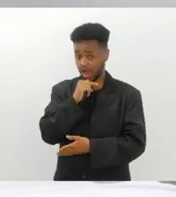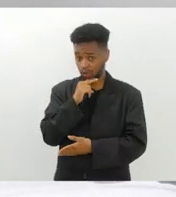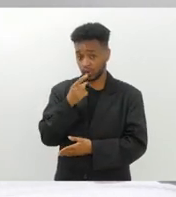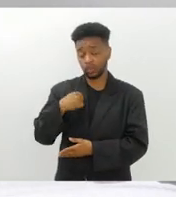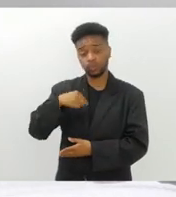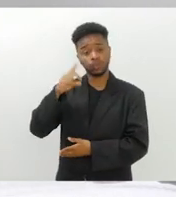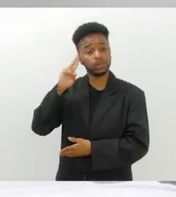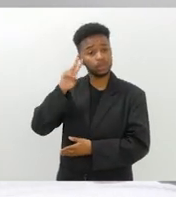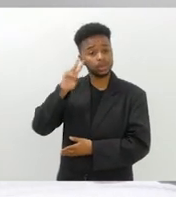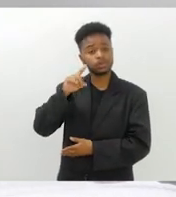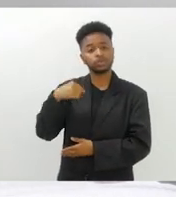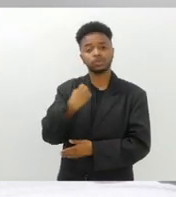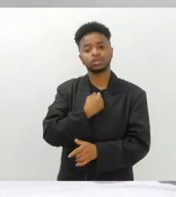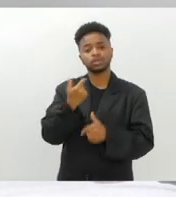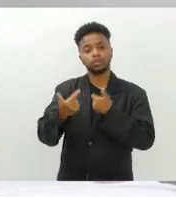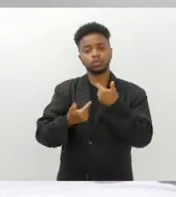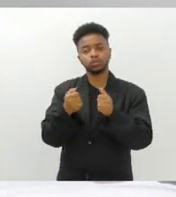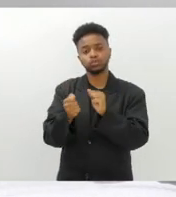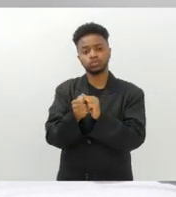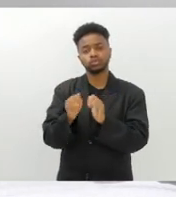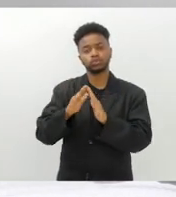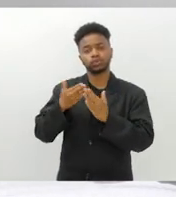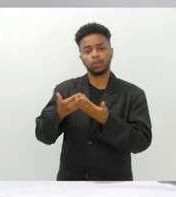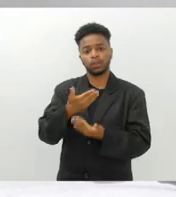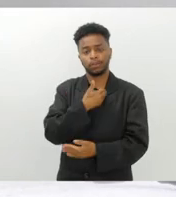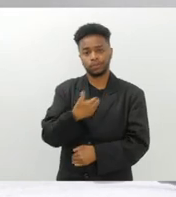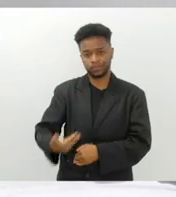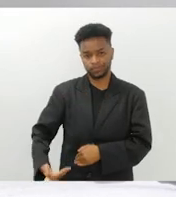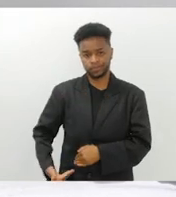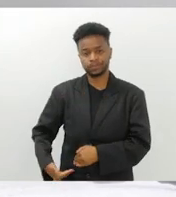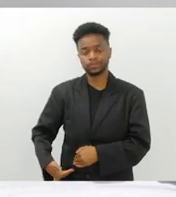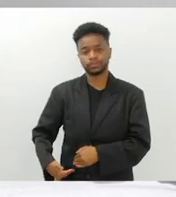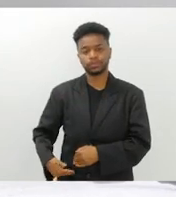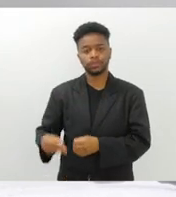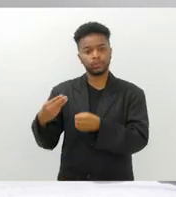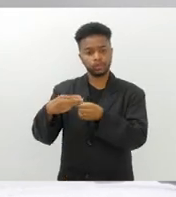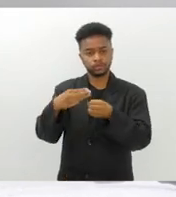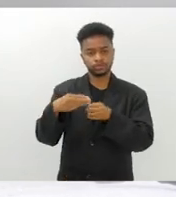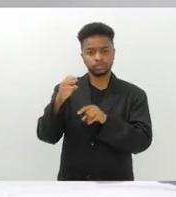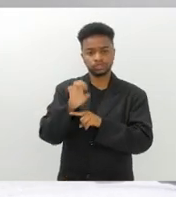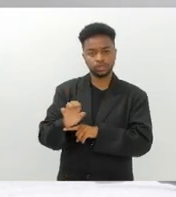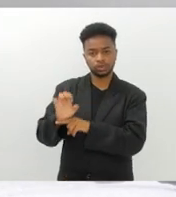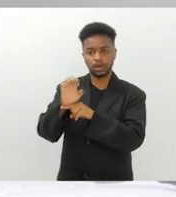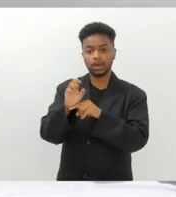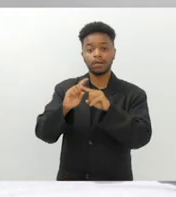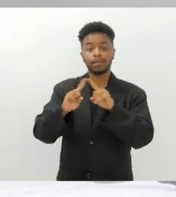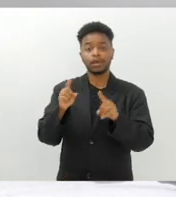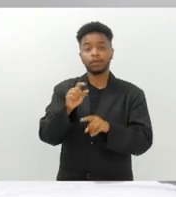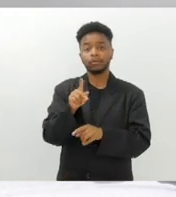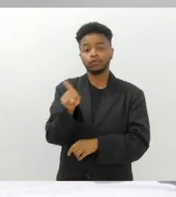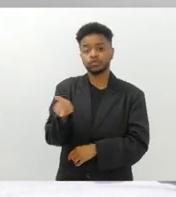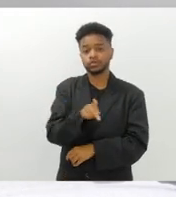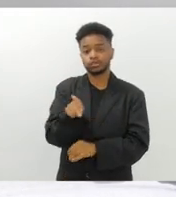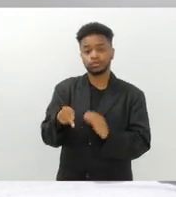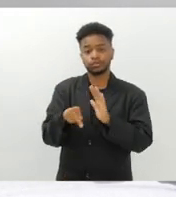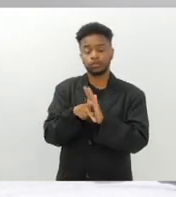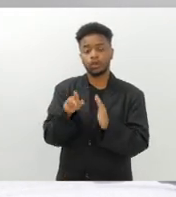com escolas públicas, municipais, estaduais, escolas particulares. Professores da UF foram